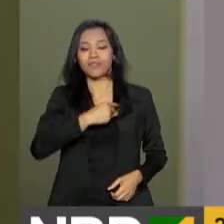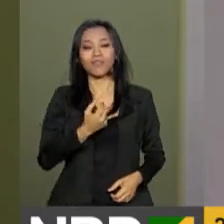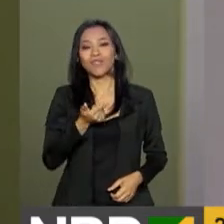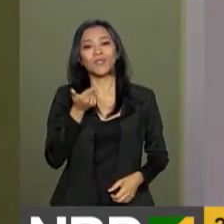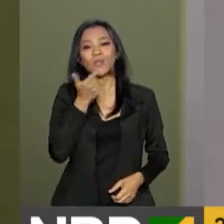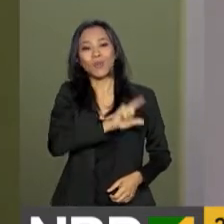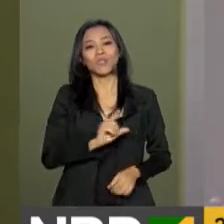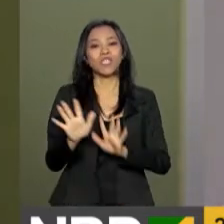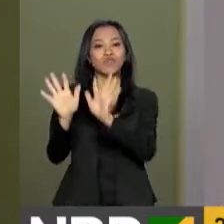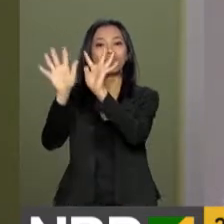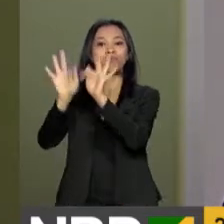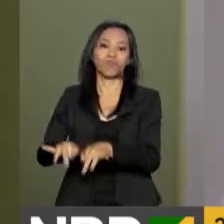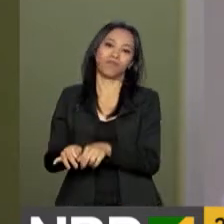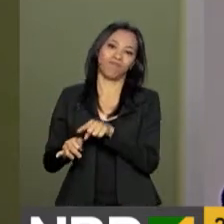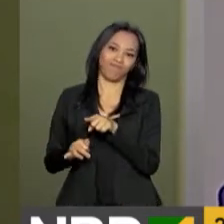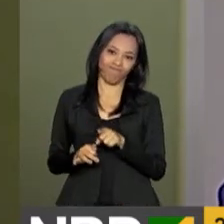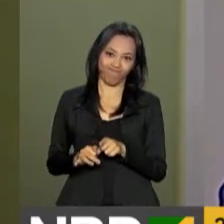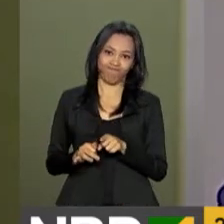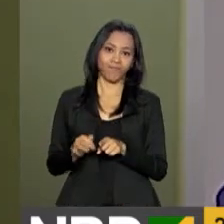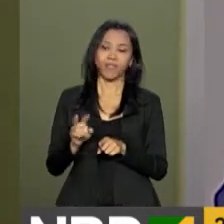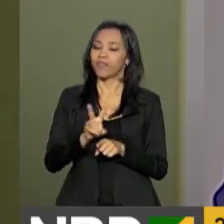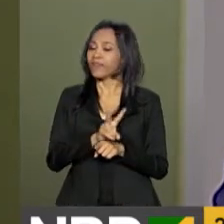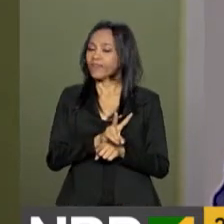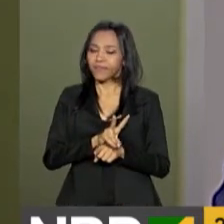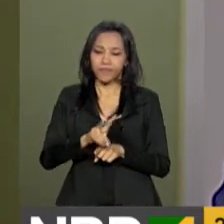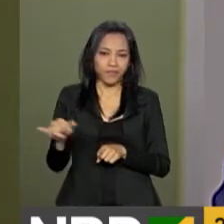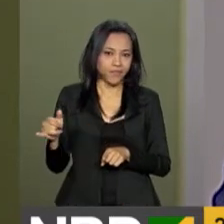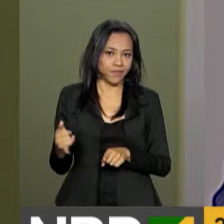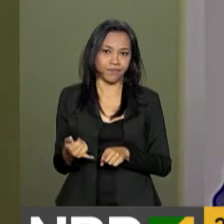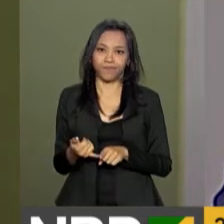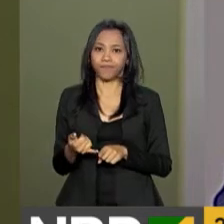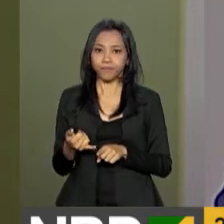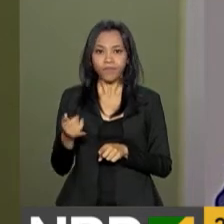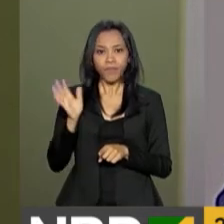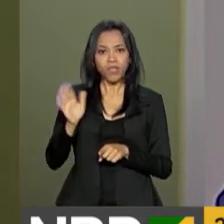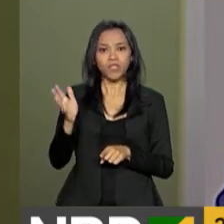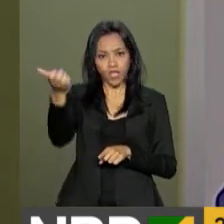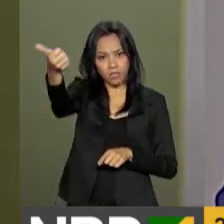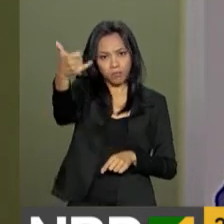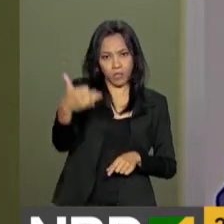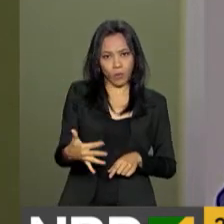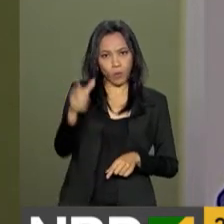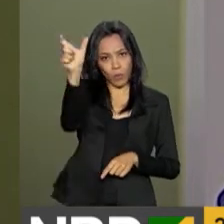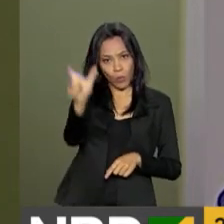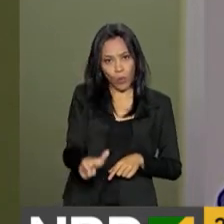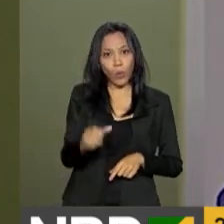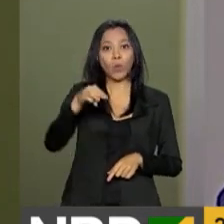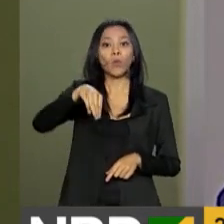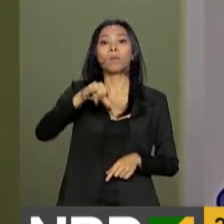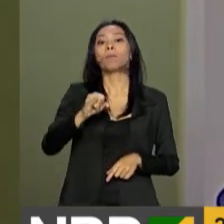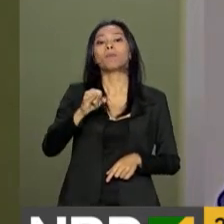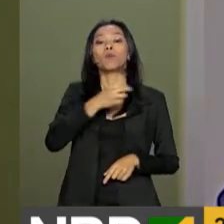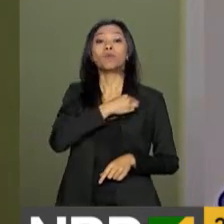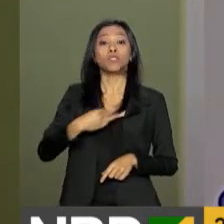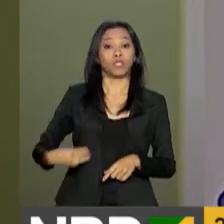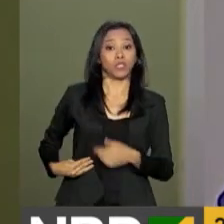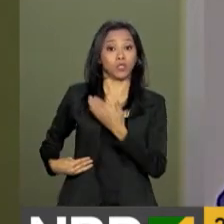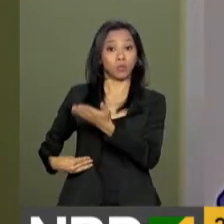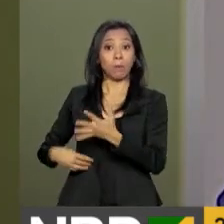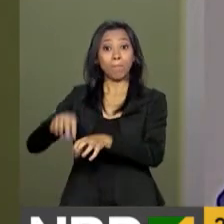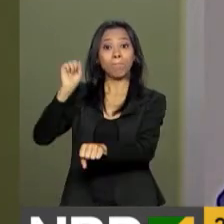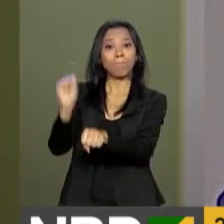nem conseguirão tal como disse o ministro aluízio nunes matar o que